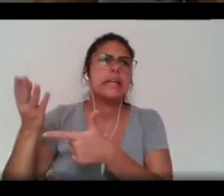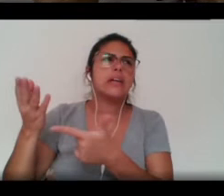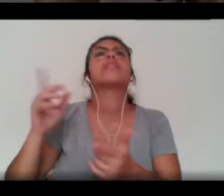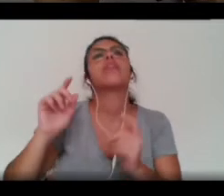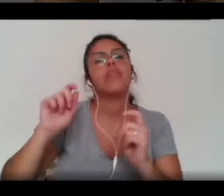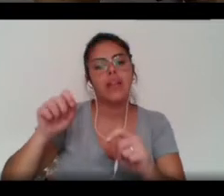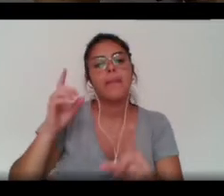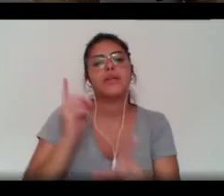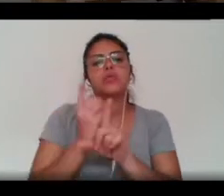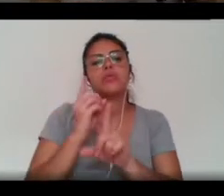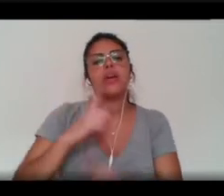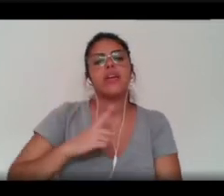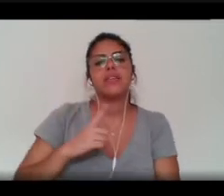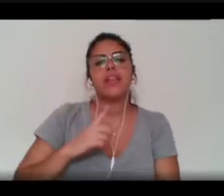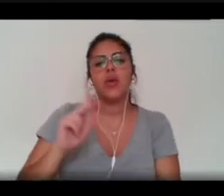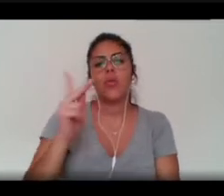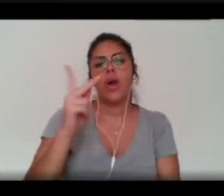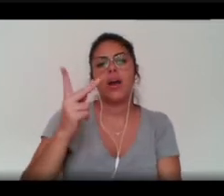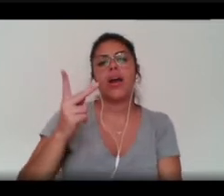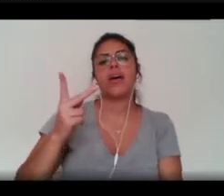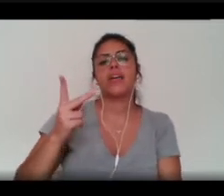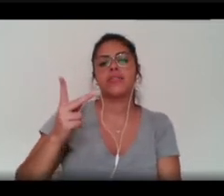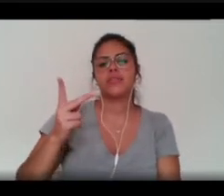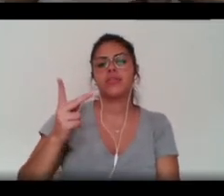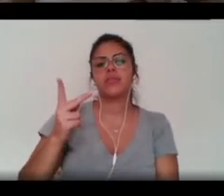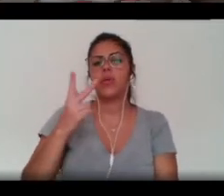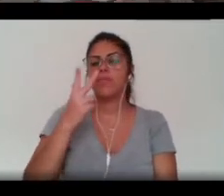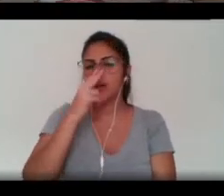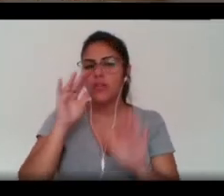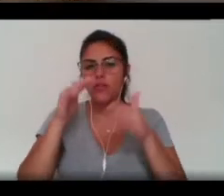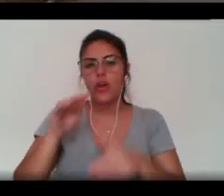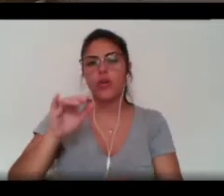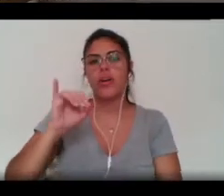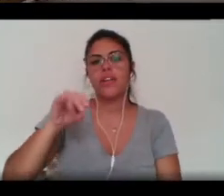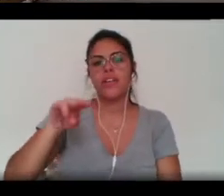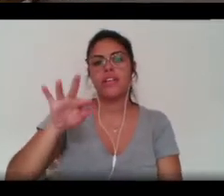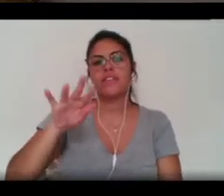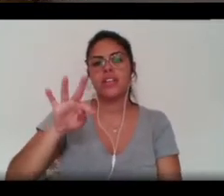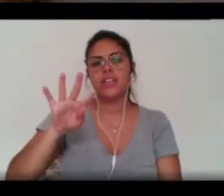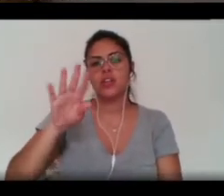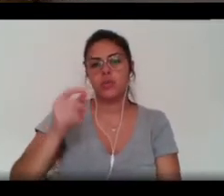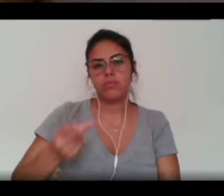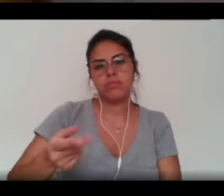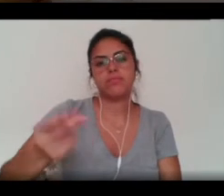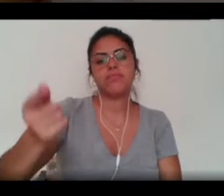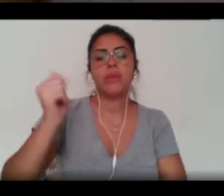infinito. Indira, vamos trocar? Por favor. Sim.